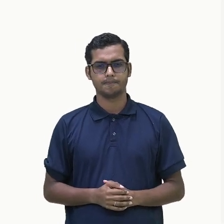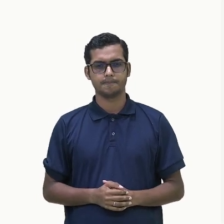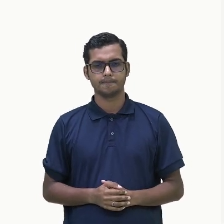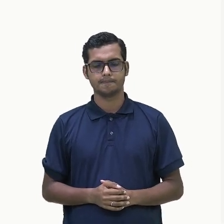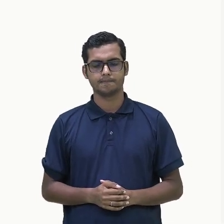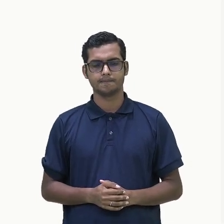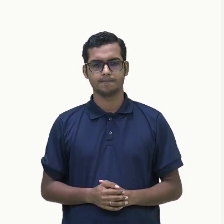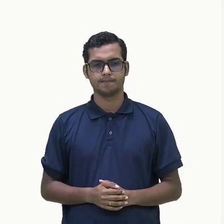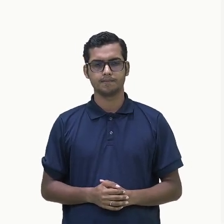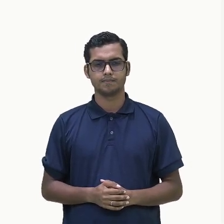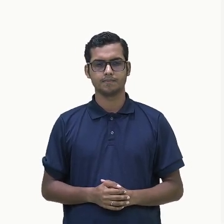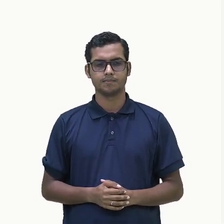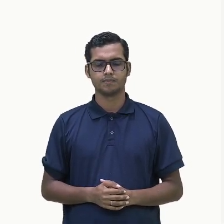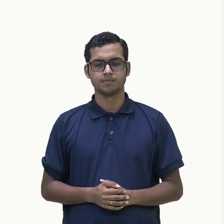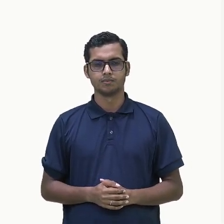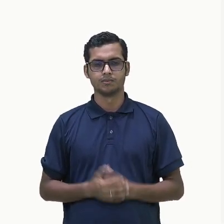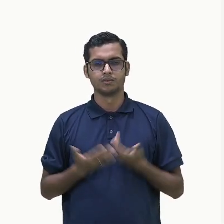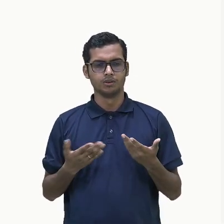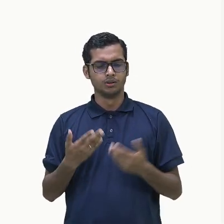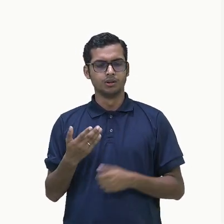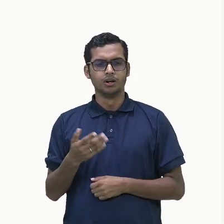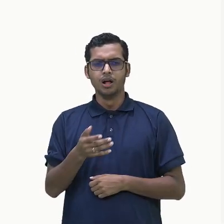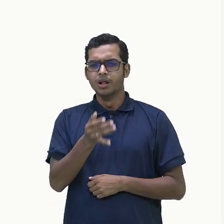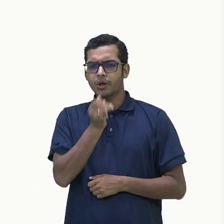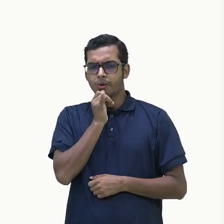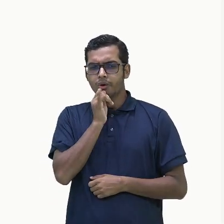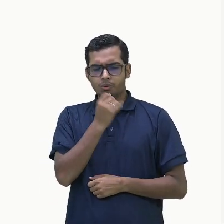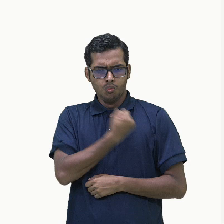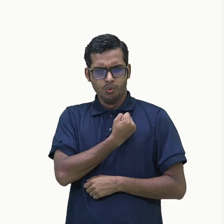tem denominador, significa que ele